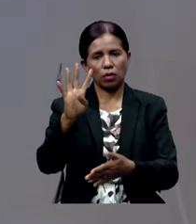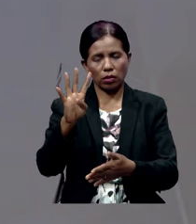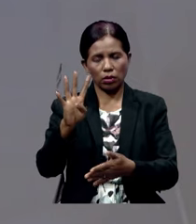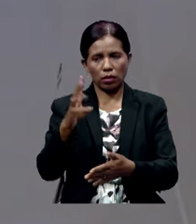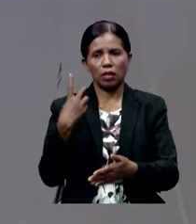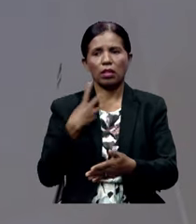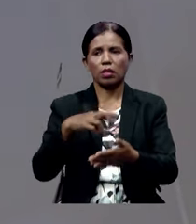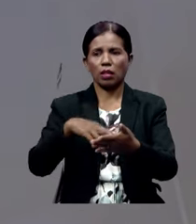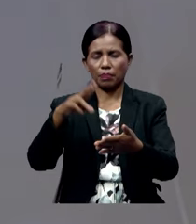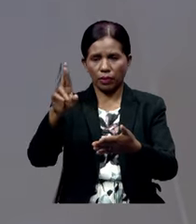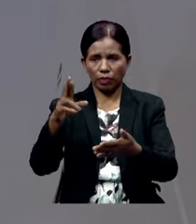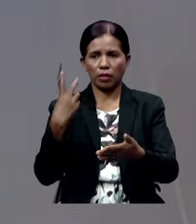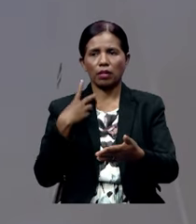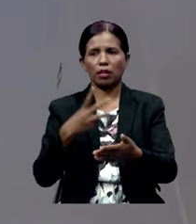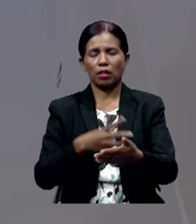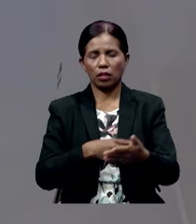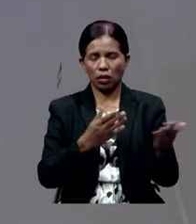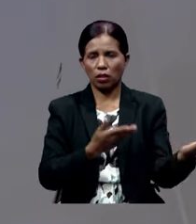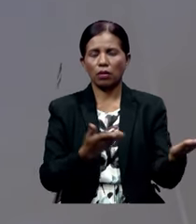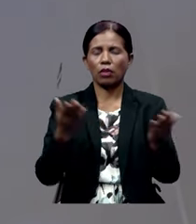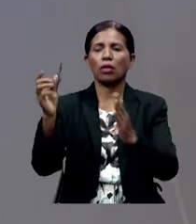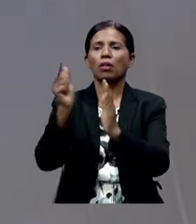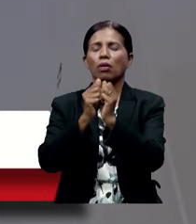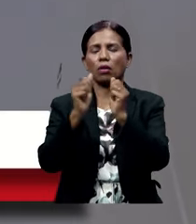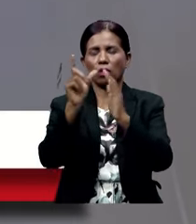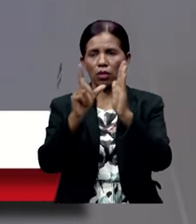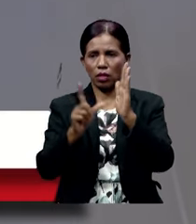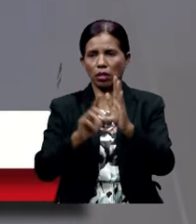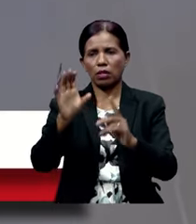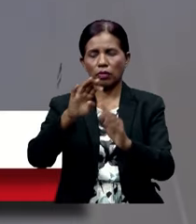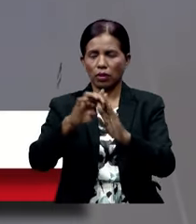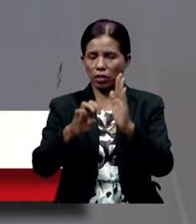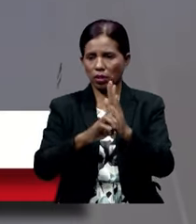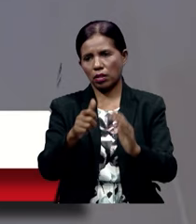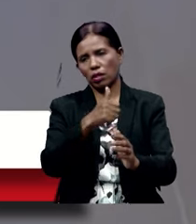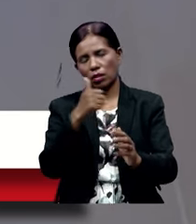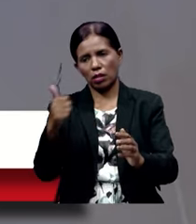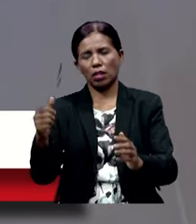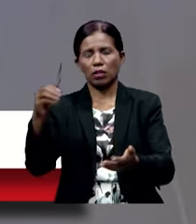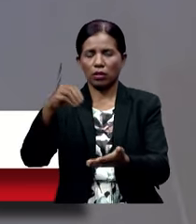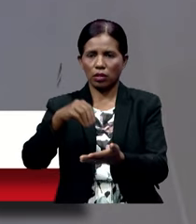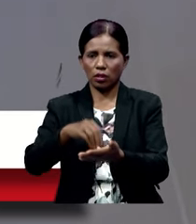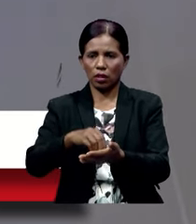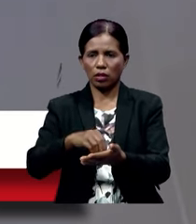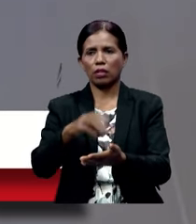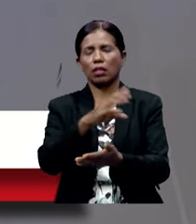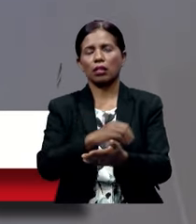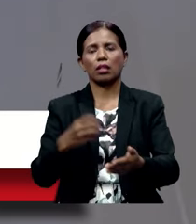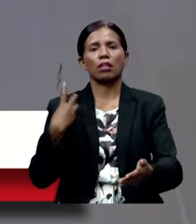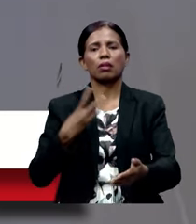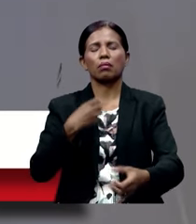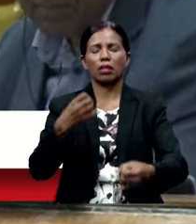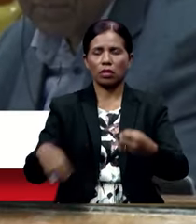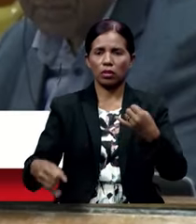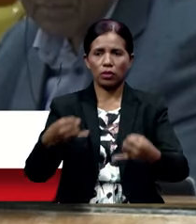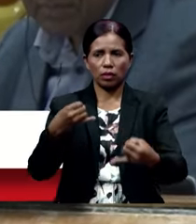ita aprova e ita autoriza a lei, se fez estado selo a tu mete canuro tohar e ita sistema de justiça. E nene la